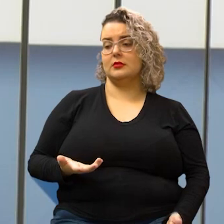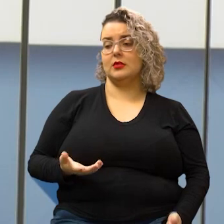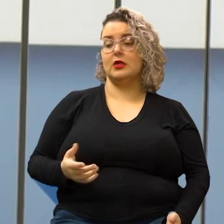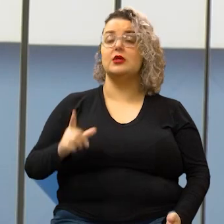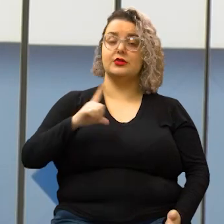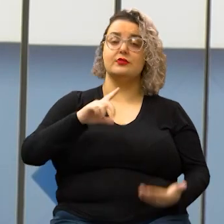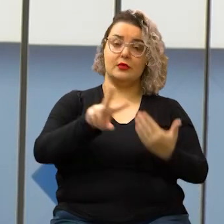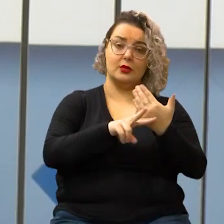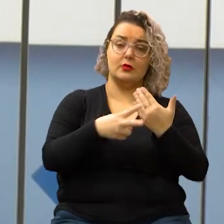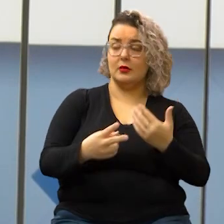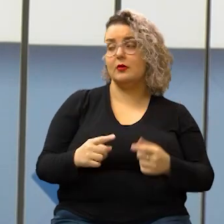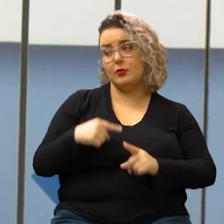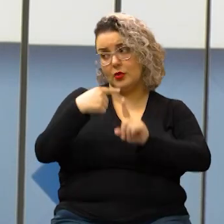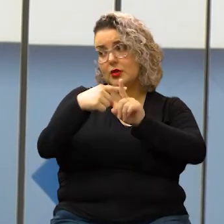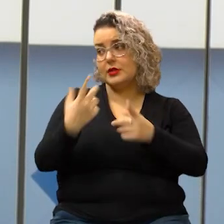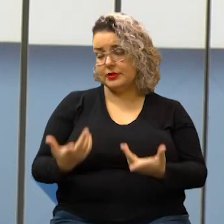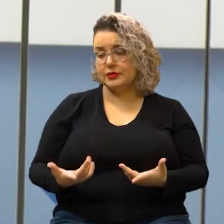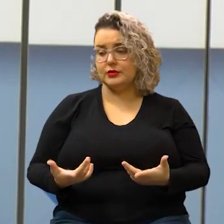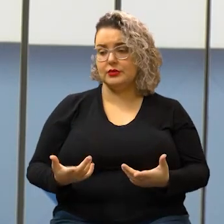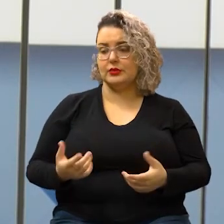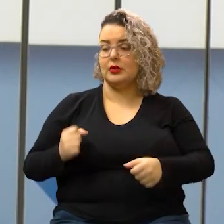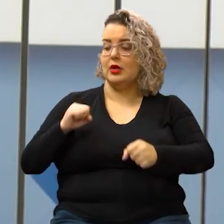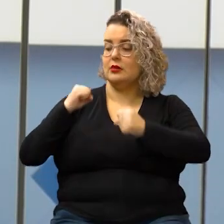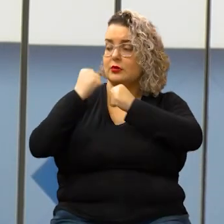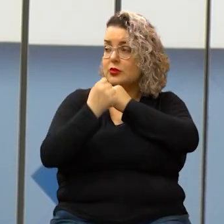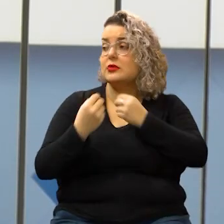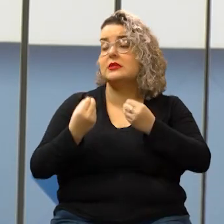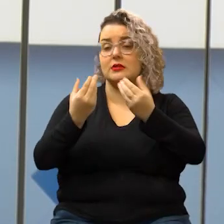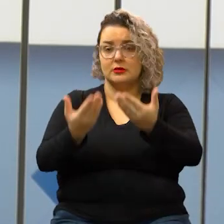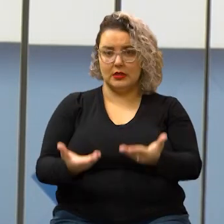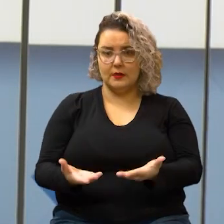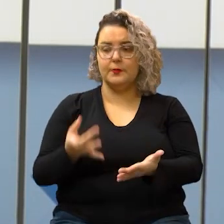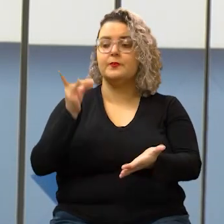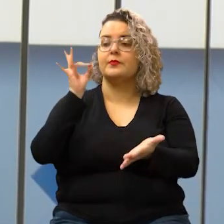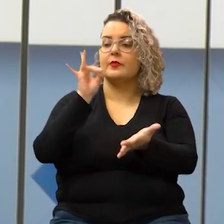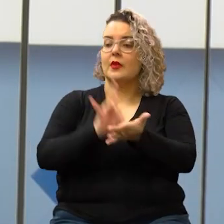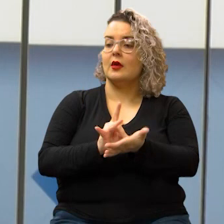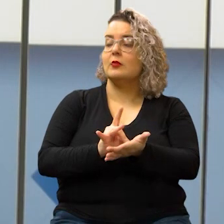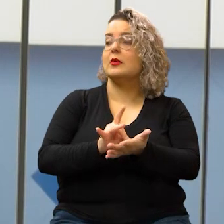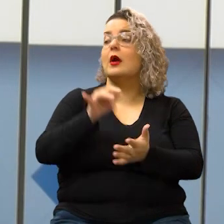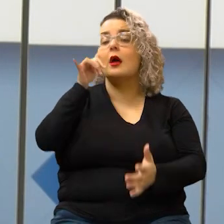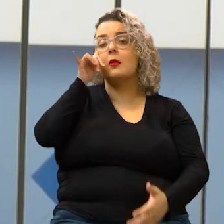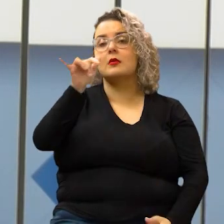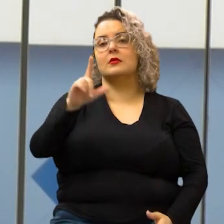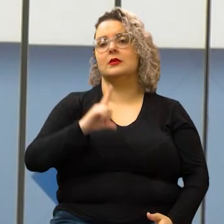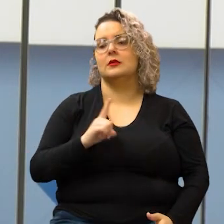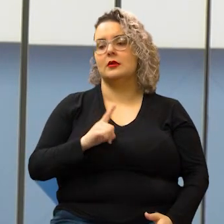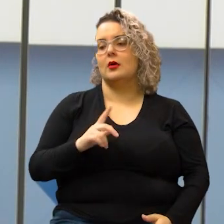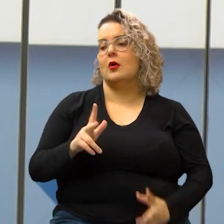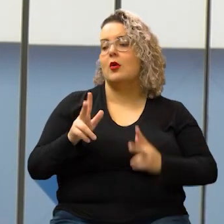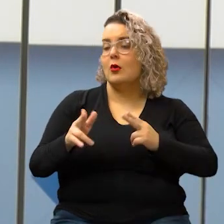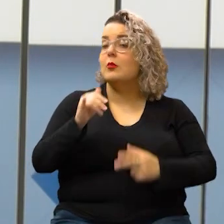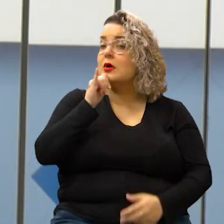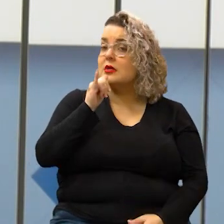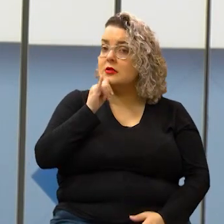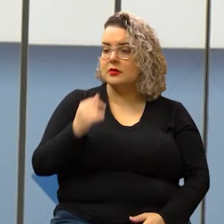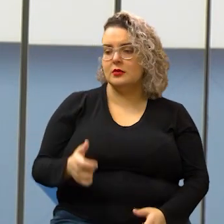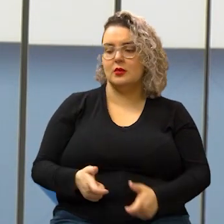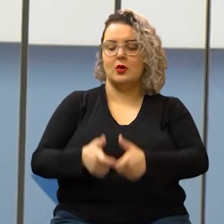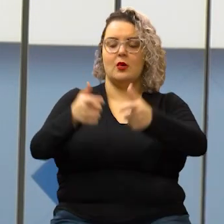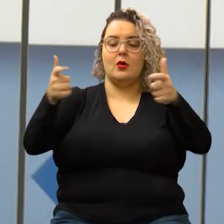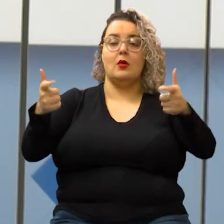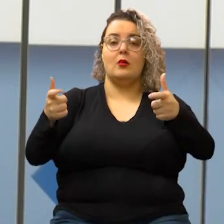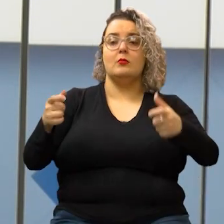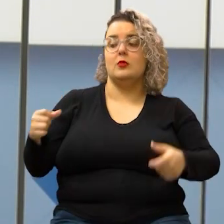efeito positivo, trouxeram fatores de proteção, né? Realmente a prevenção existiu, como, por exemplo, o aumento da